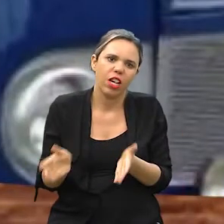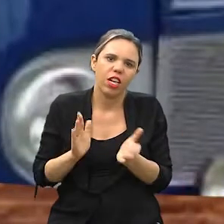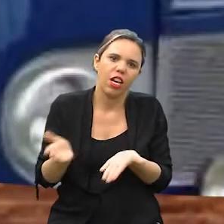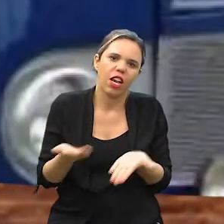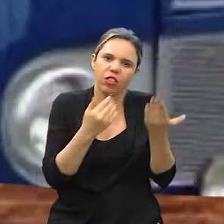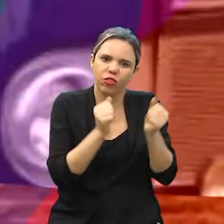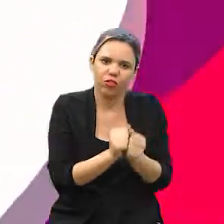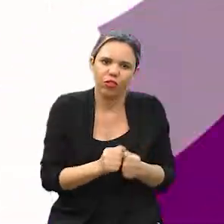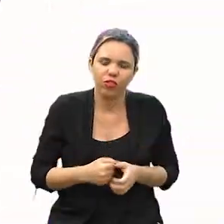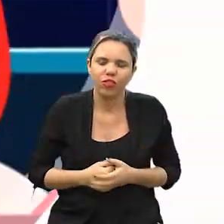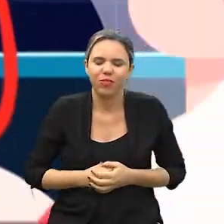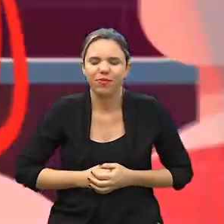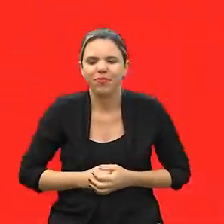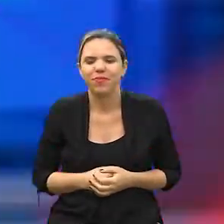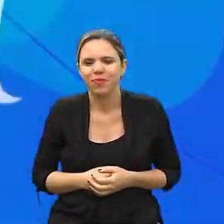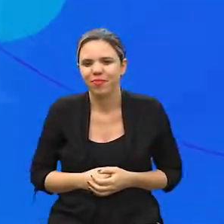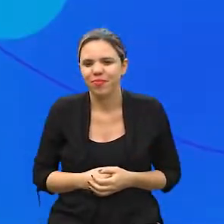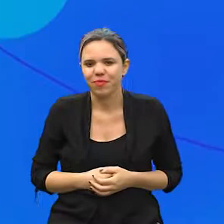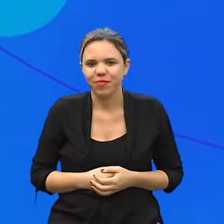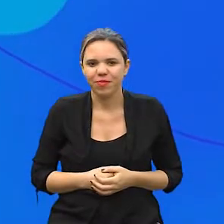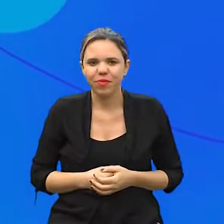caroninha com nós?